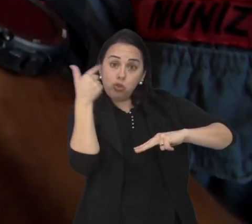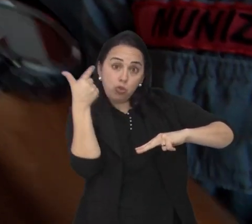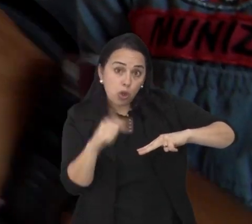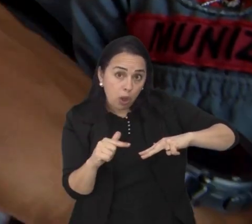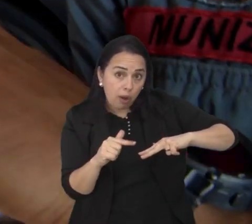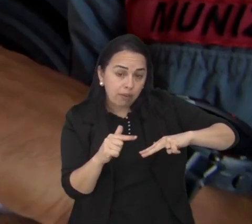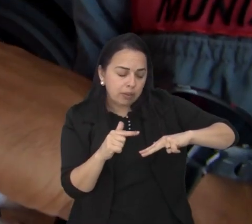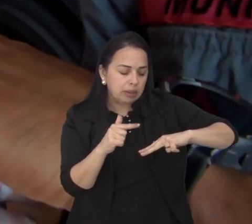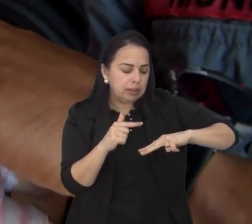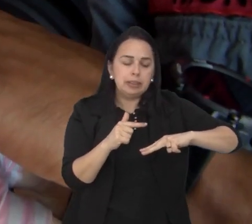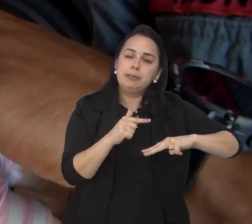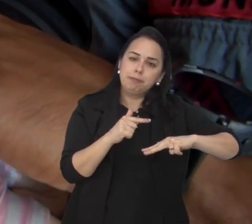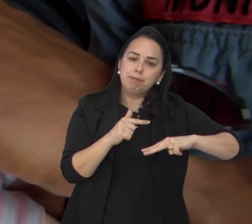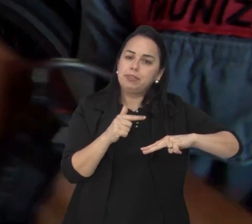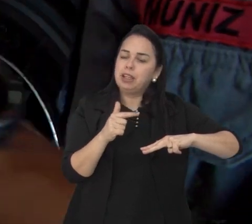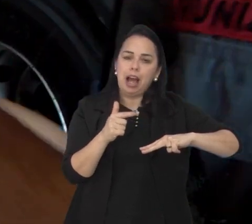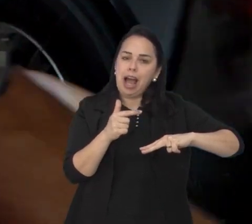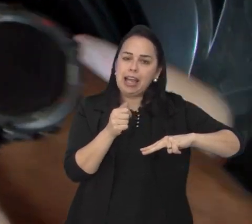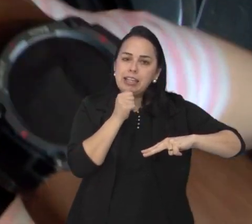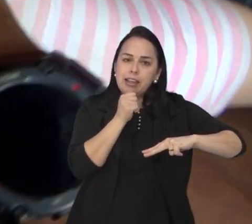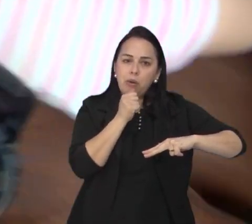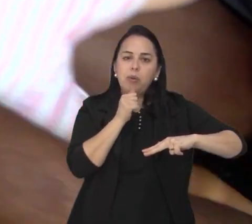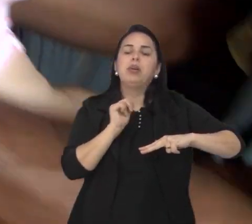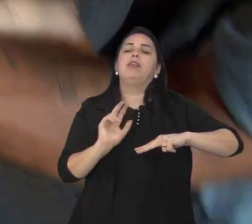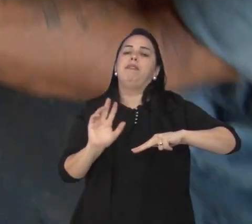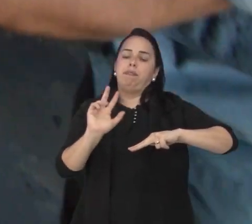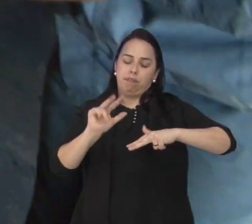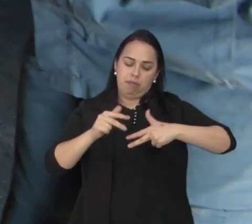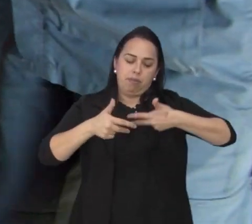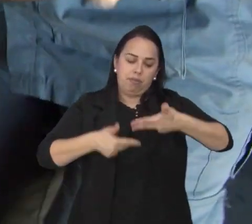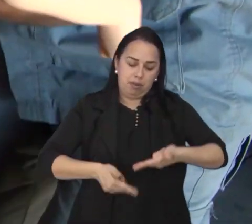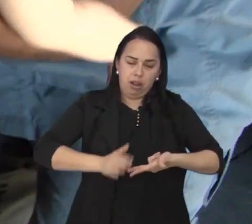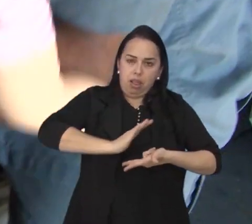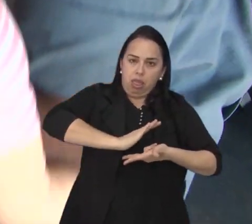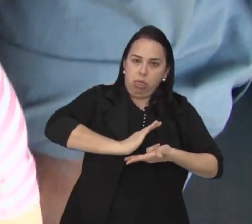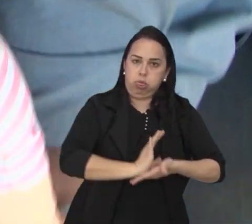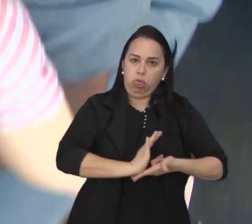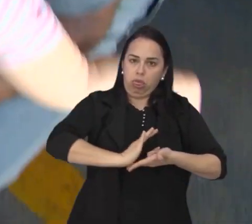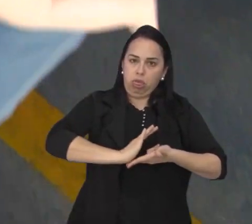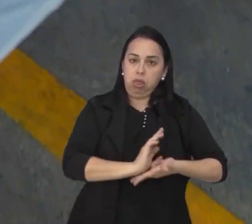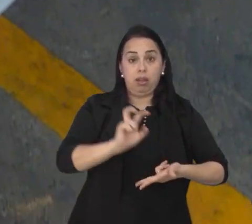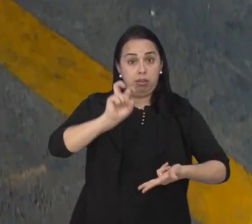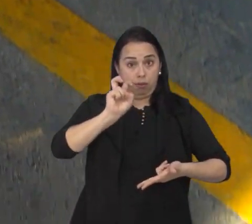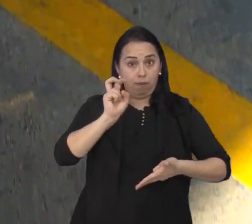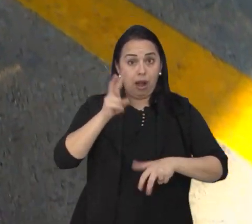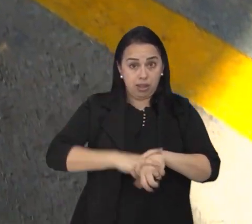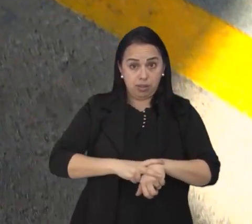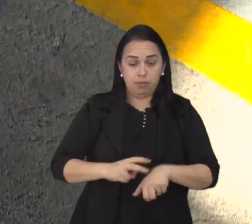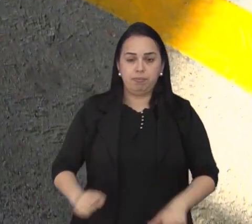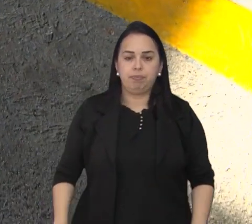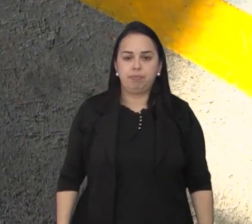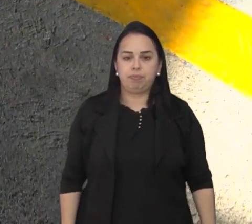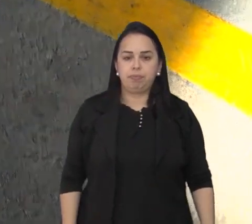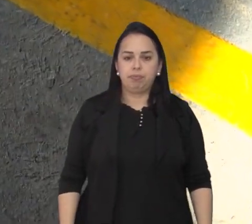Verificou se houve a desengasgo. Não havendo, realizar novamente 5 tapas nas costas.